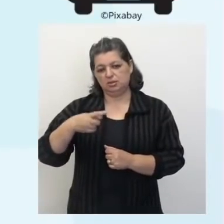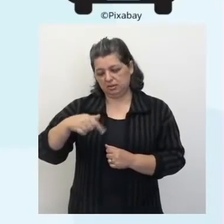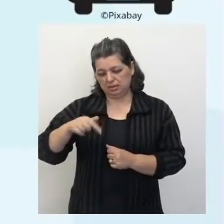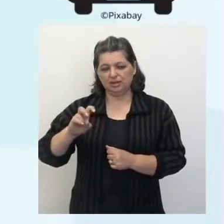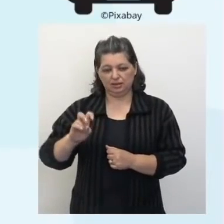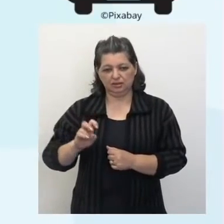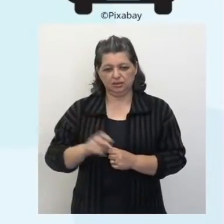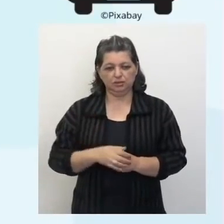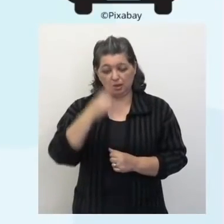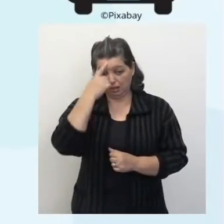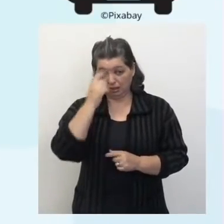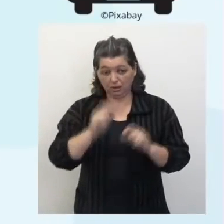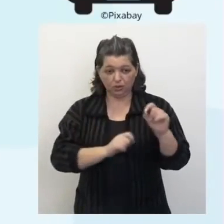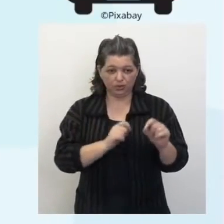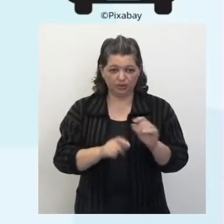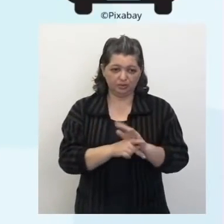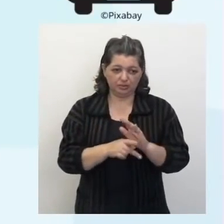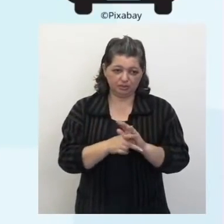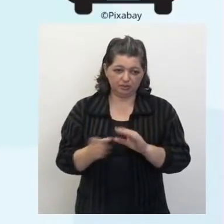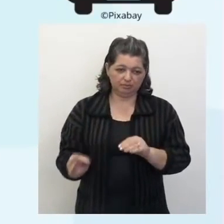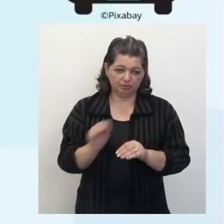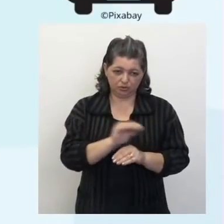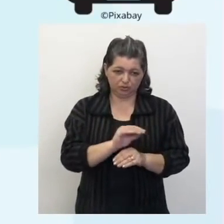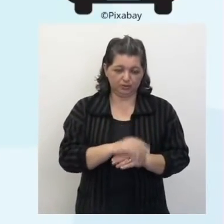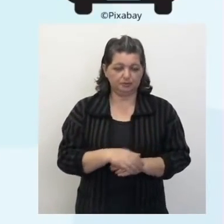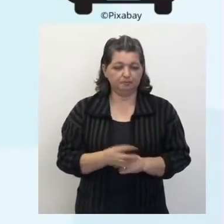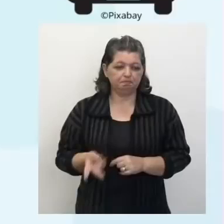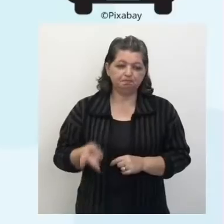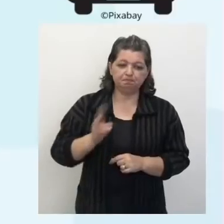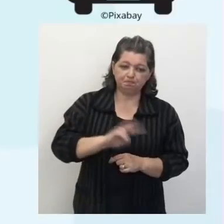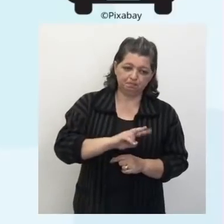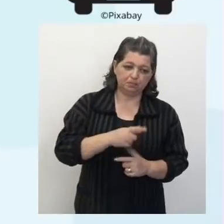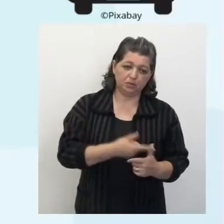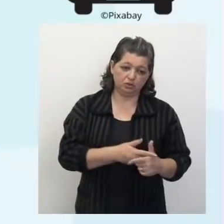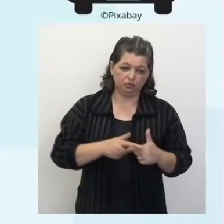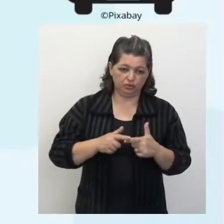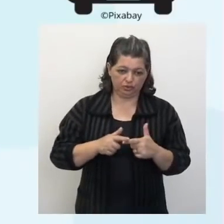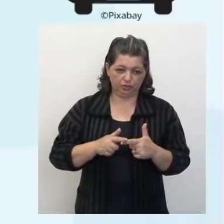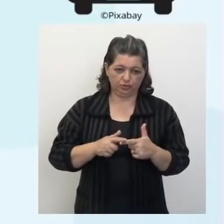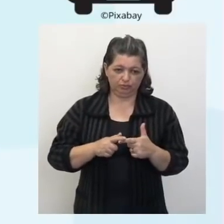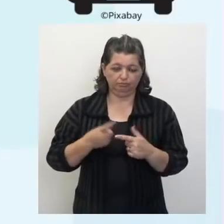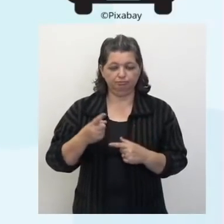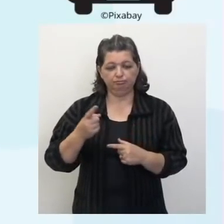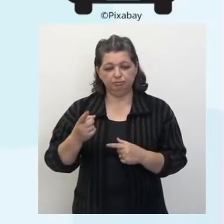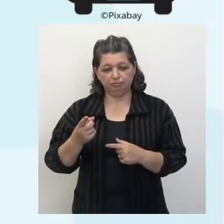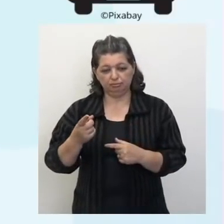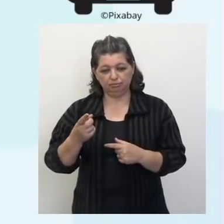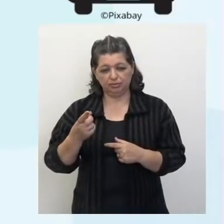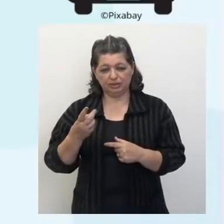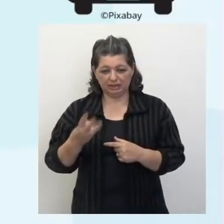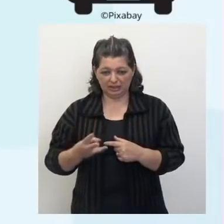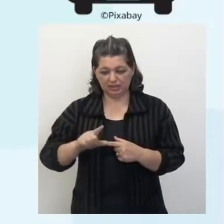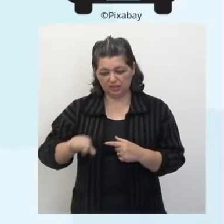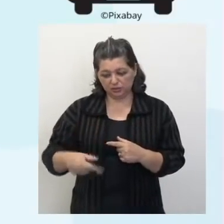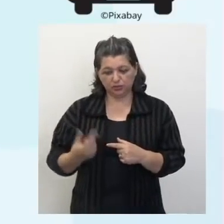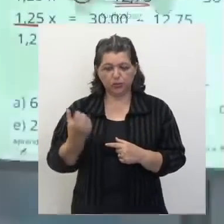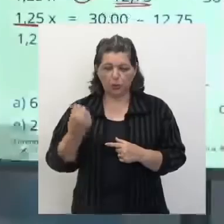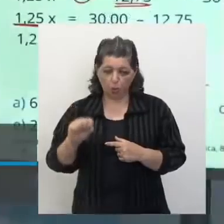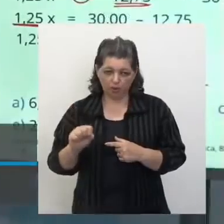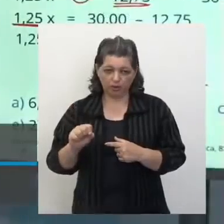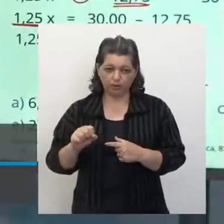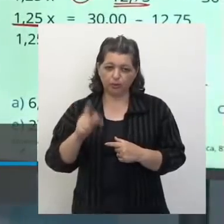Para igualar, tá, o valor que ela foi investido. Se você fizer 150 vezes 52, vai dar